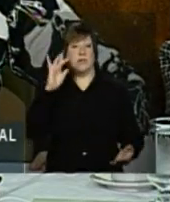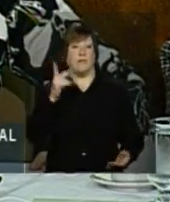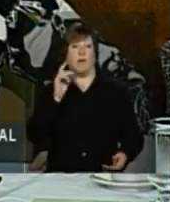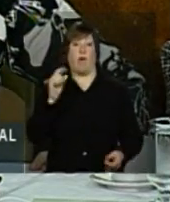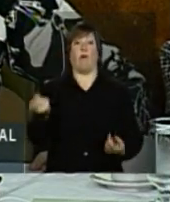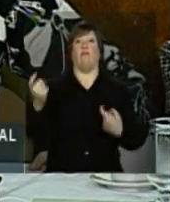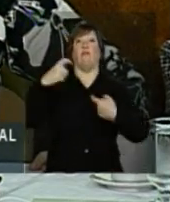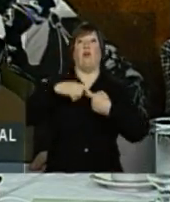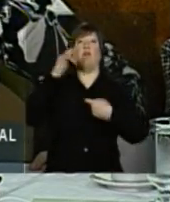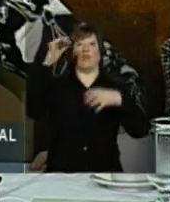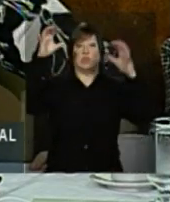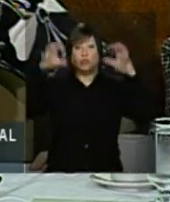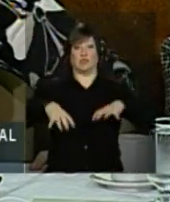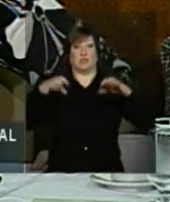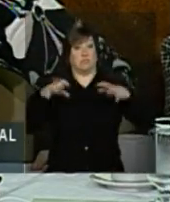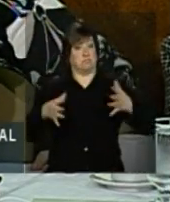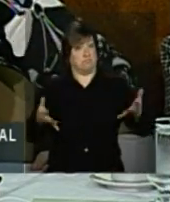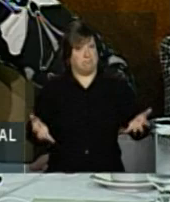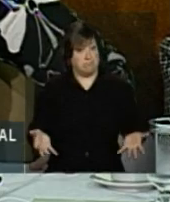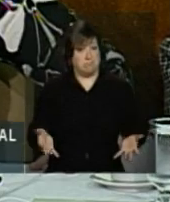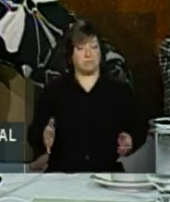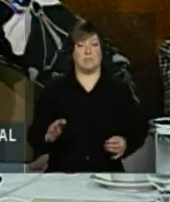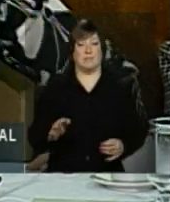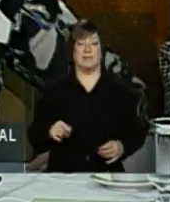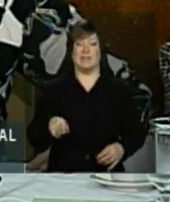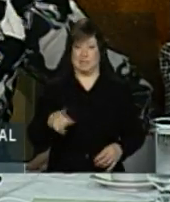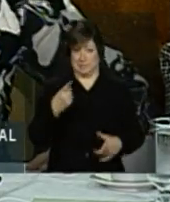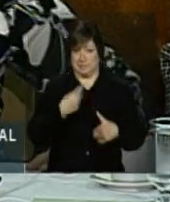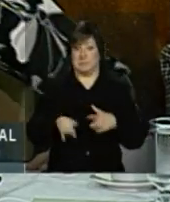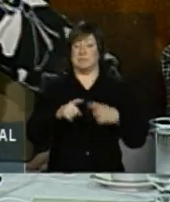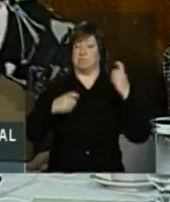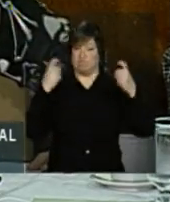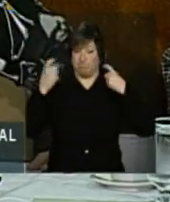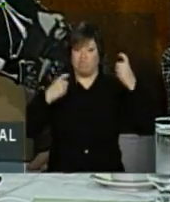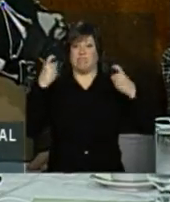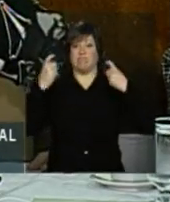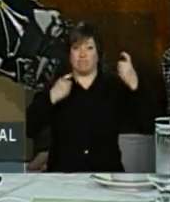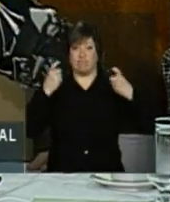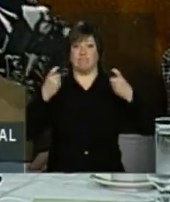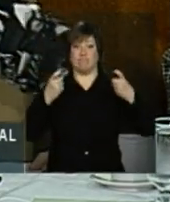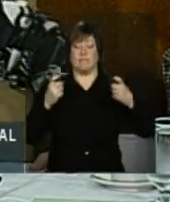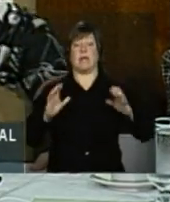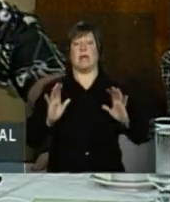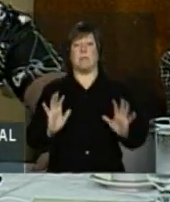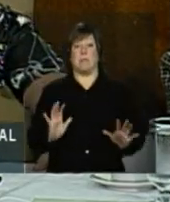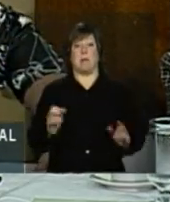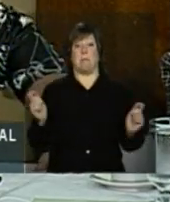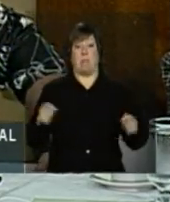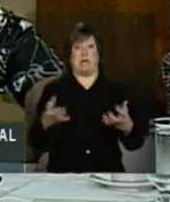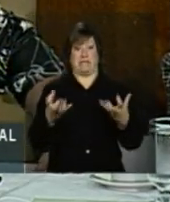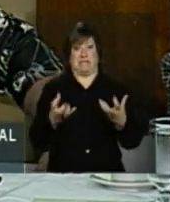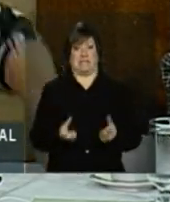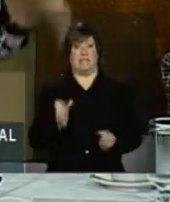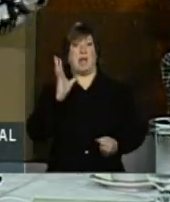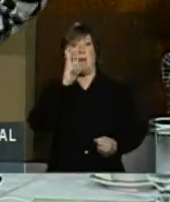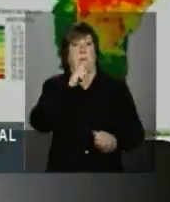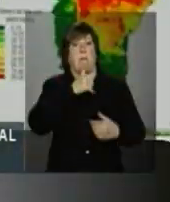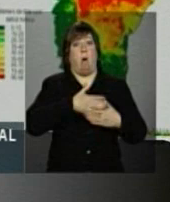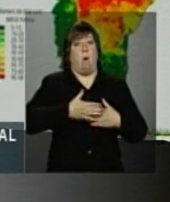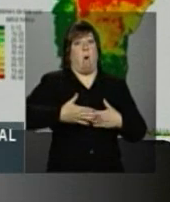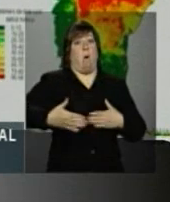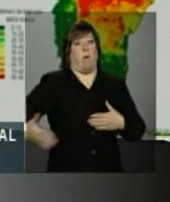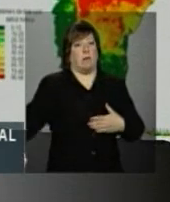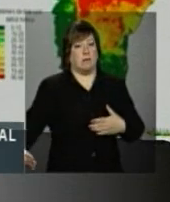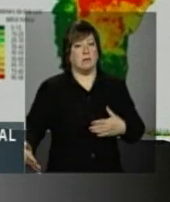a chover certo então de fato a situação é bastante preocupante nós podemos ter um um um período de seca prolongado Isso é uma